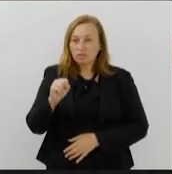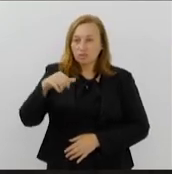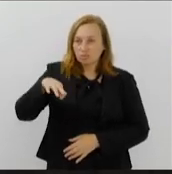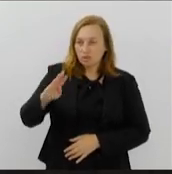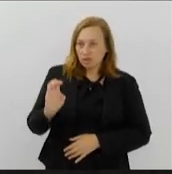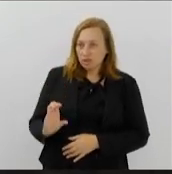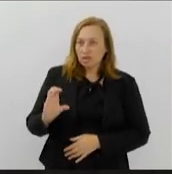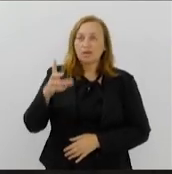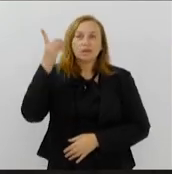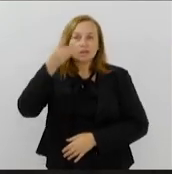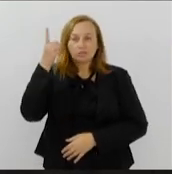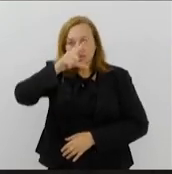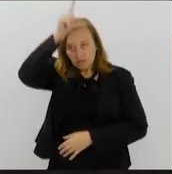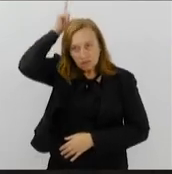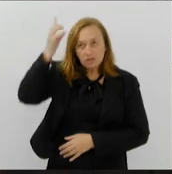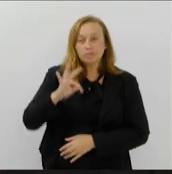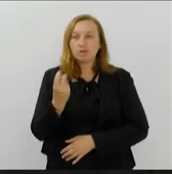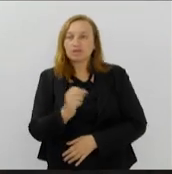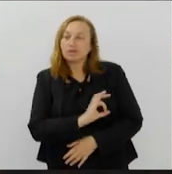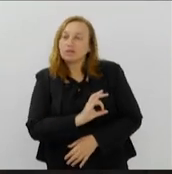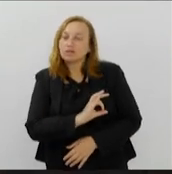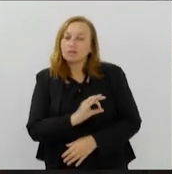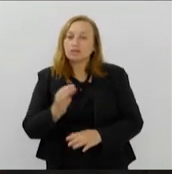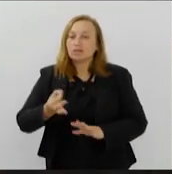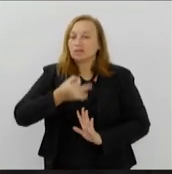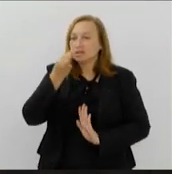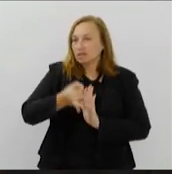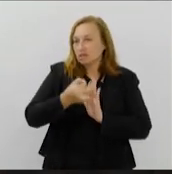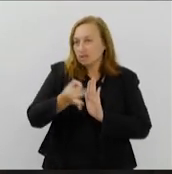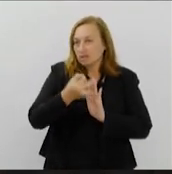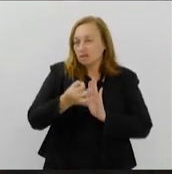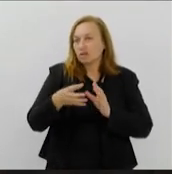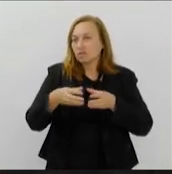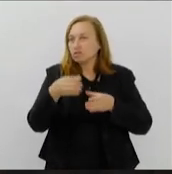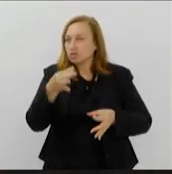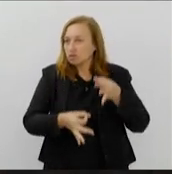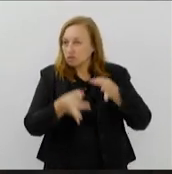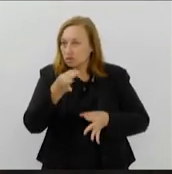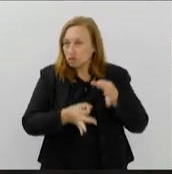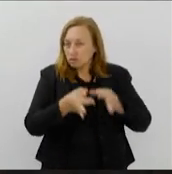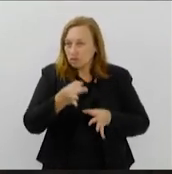Luiz Paulo. Pendendo de pareceres das comissões Constituição e Justiça,